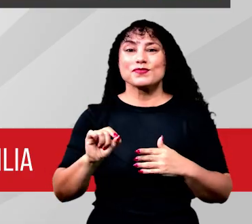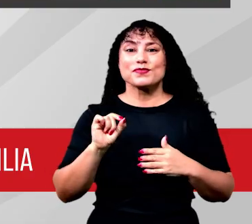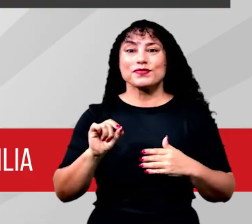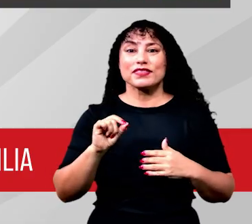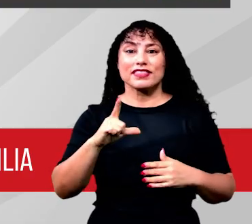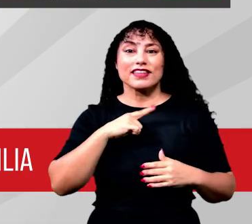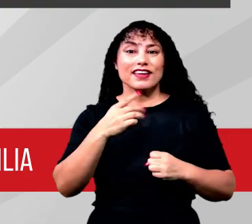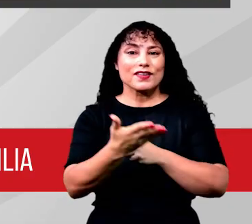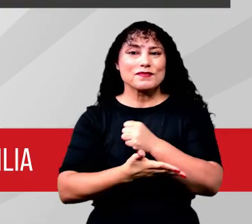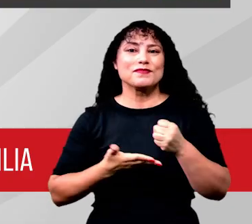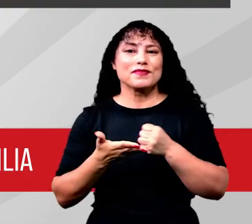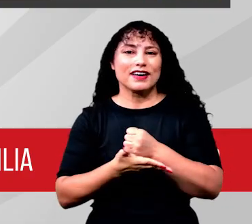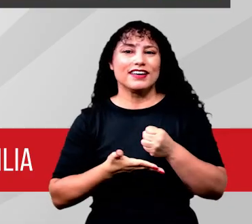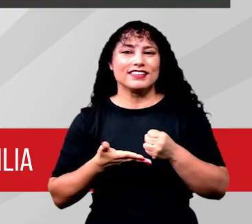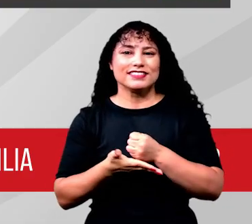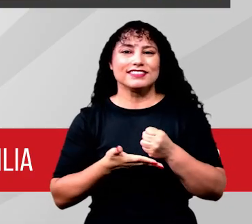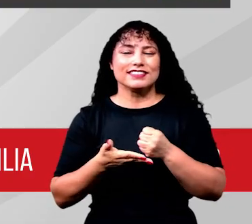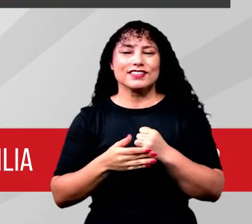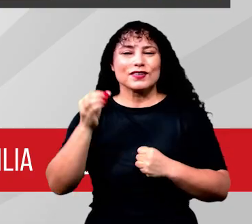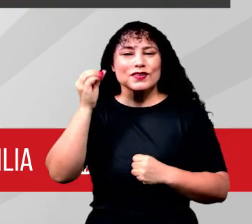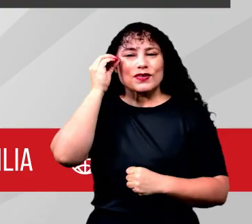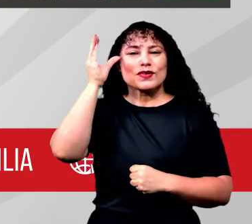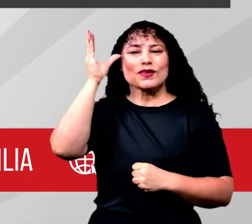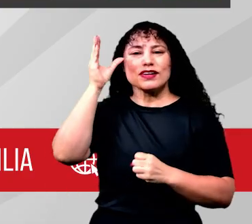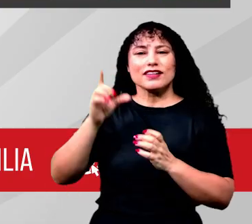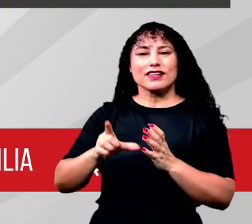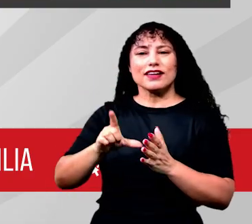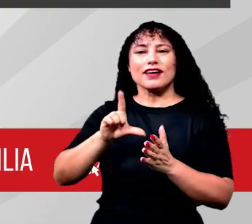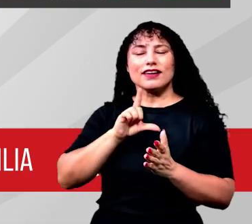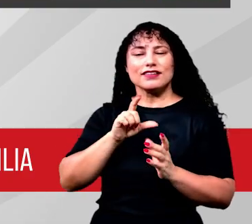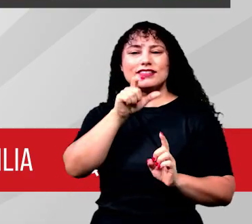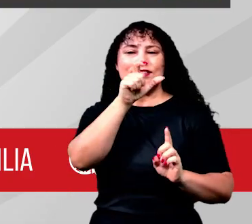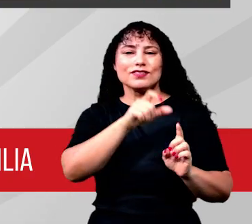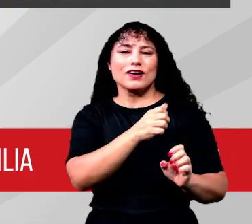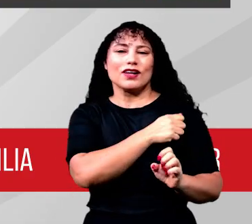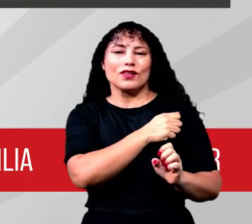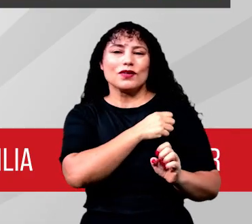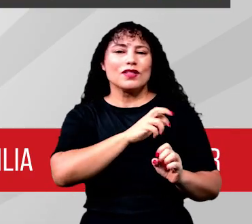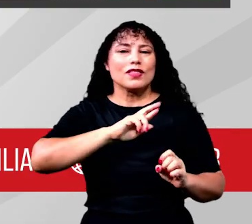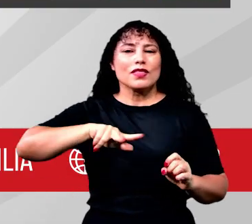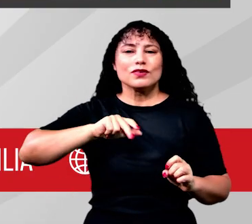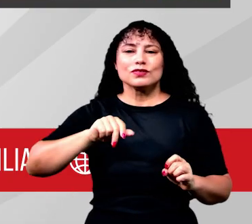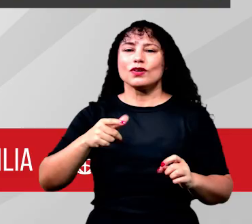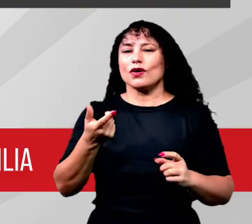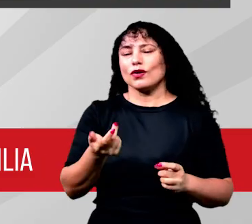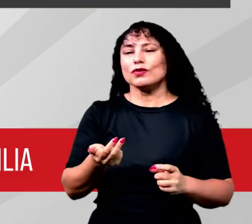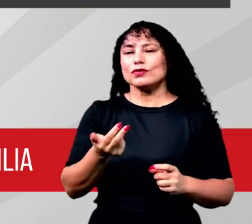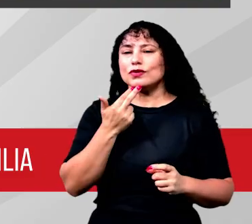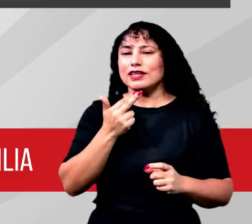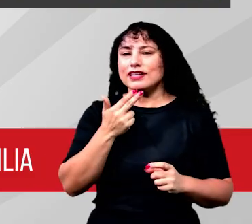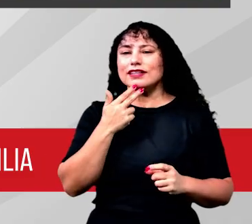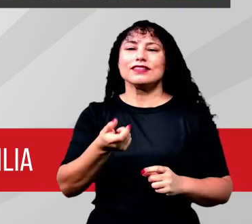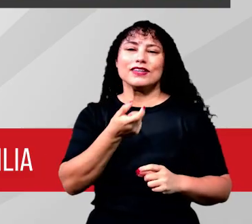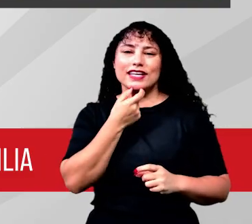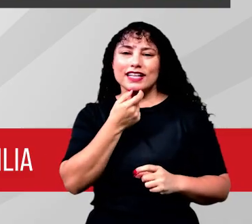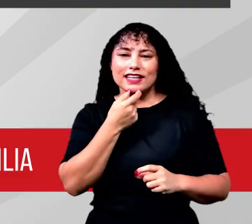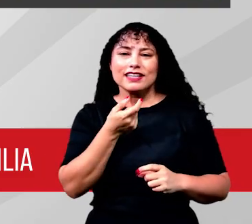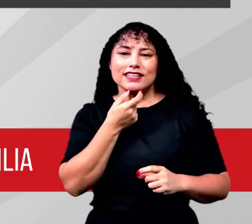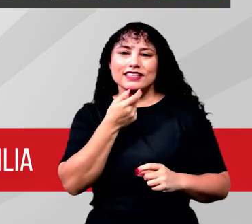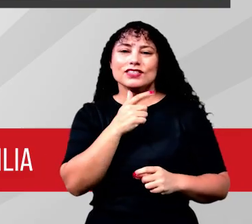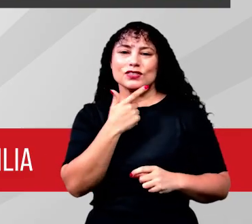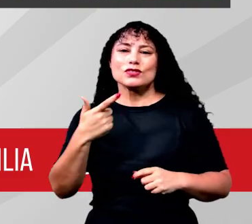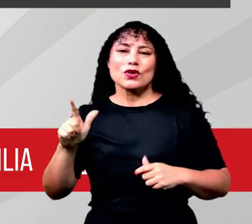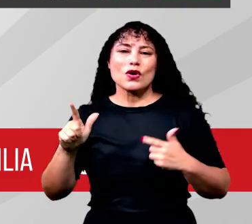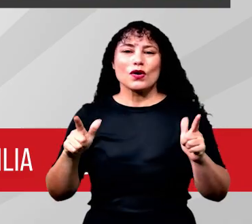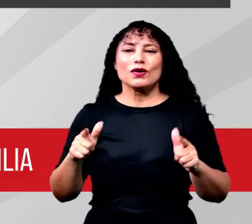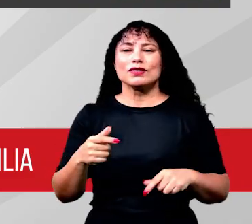ter como base o conhecimento prévio do estudante, não só no idioma, no inglês, mas também nos